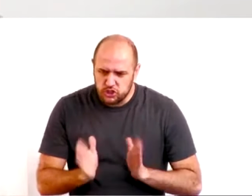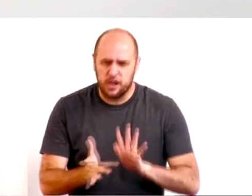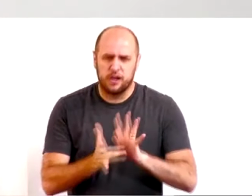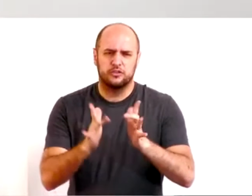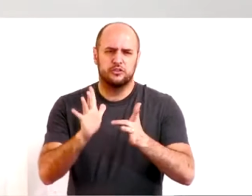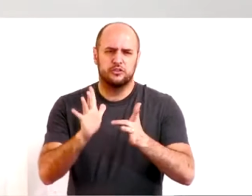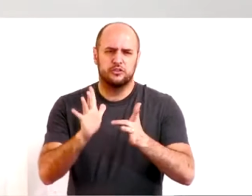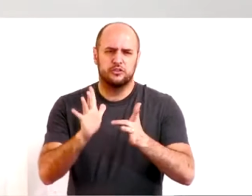cruz do Calvário.